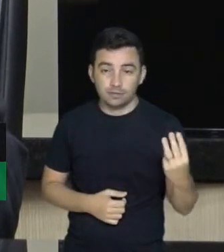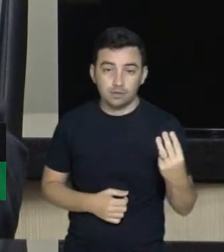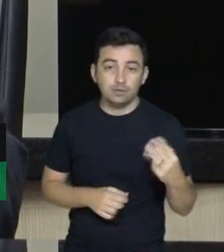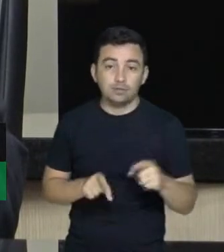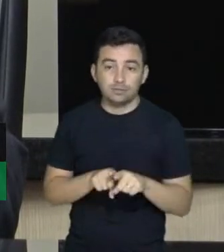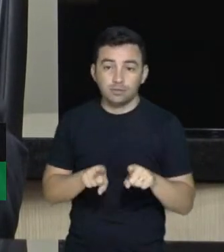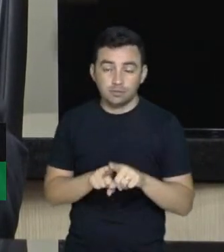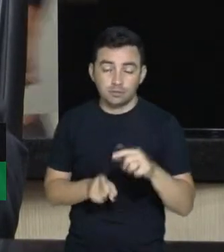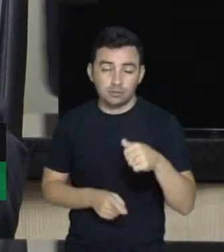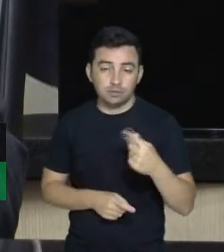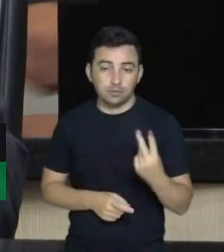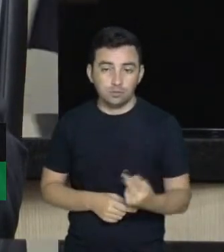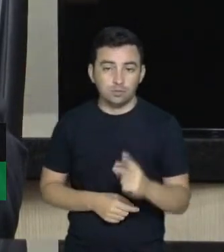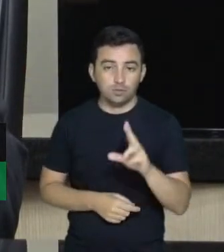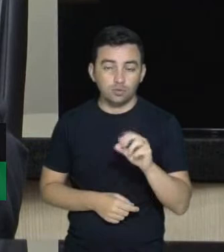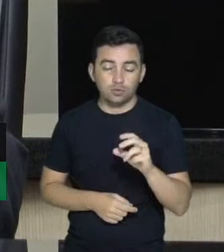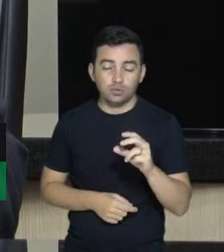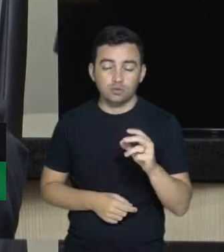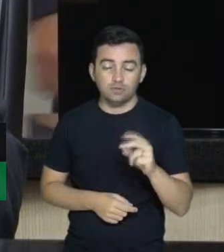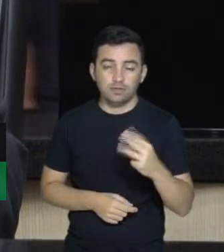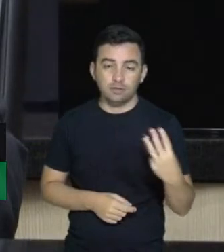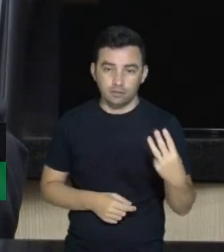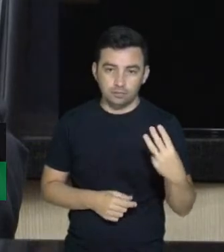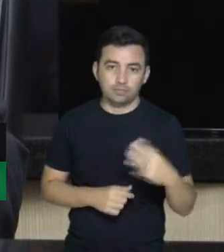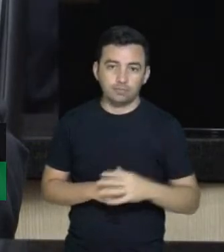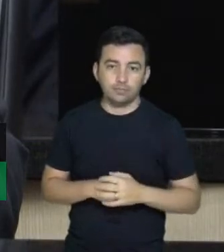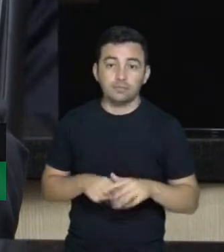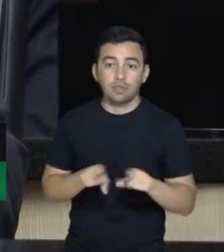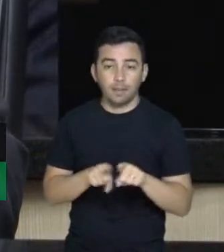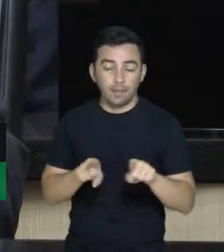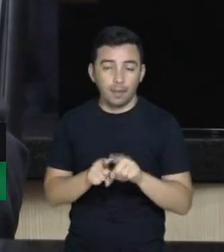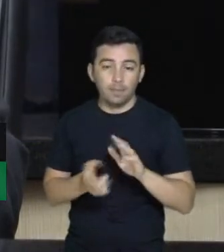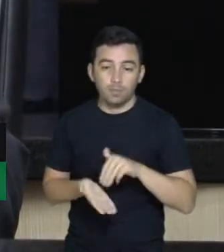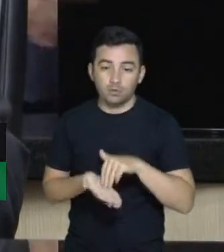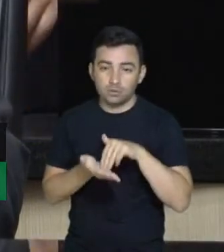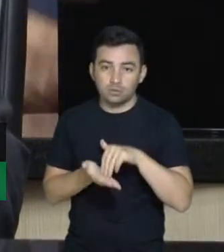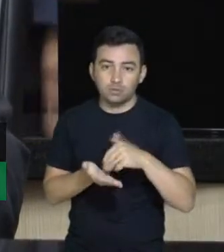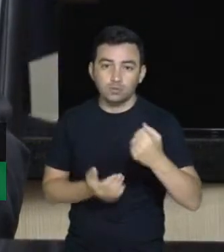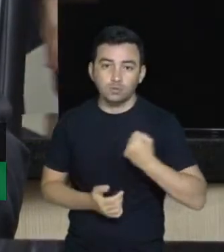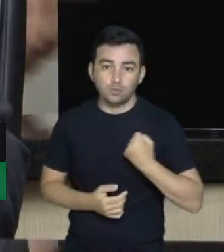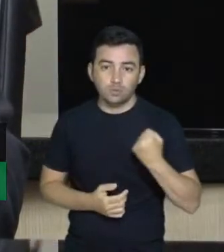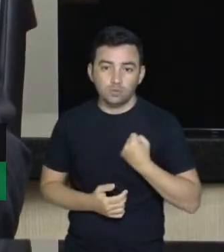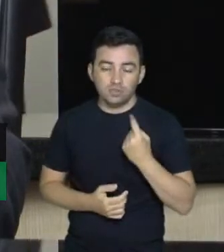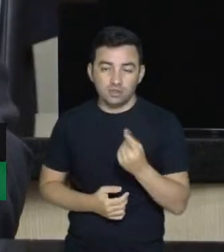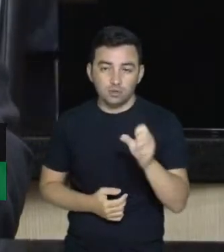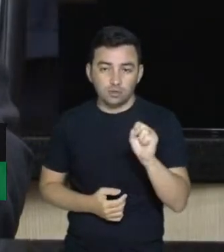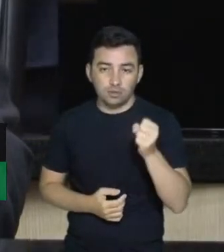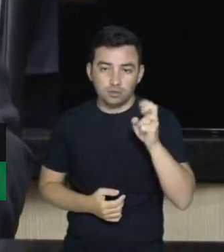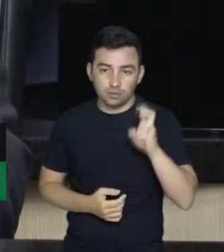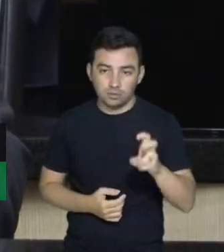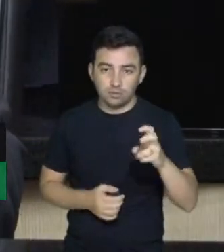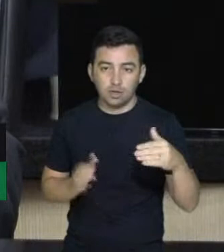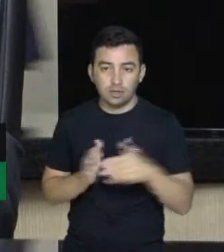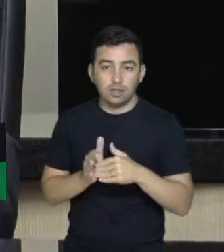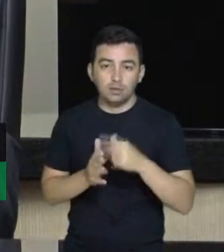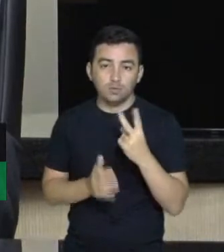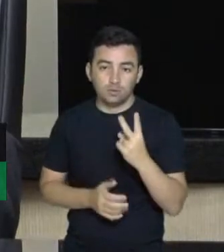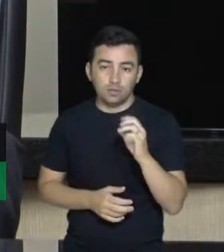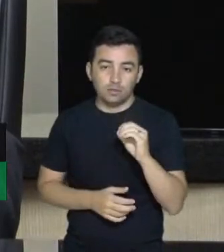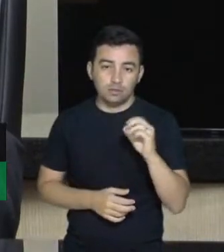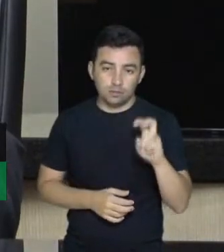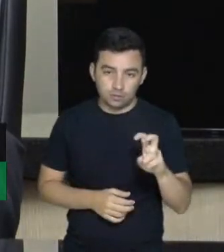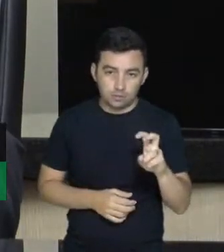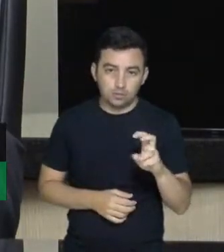72-2023, e as moções nº 185 a 205